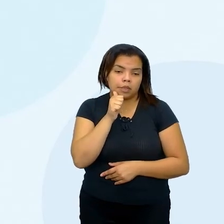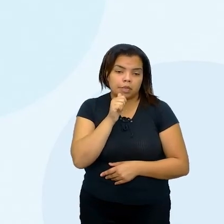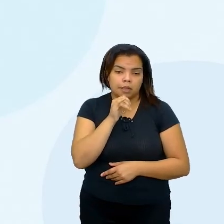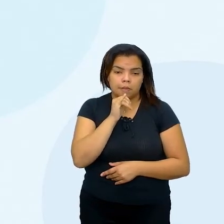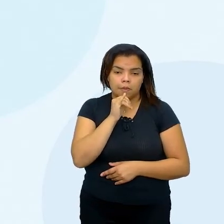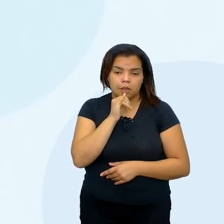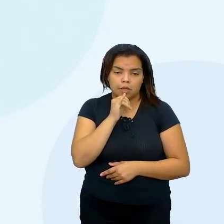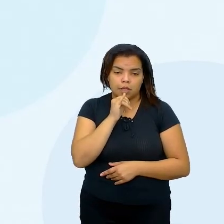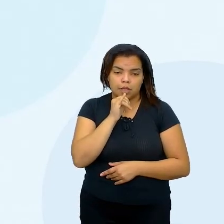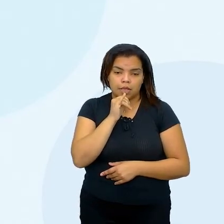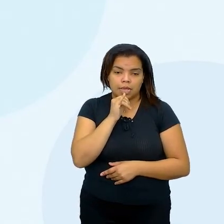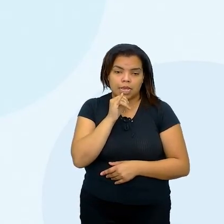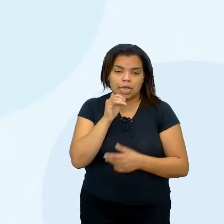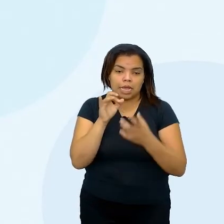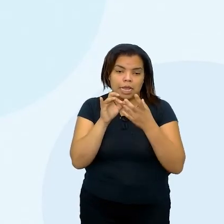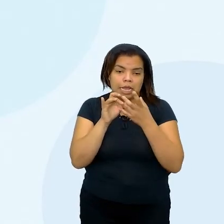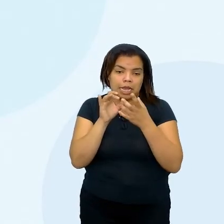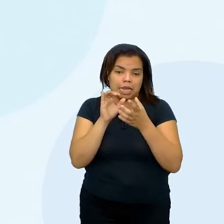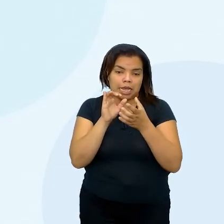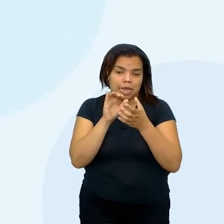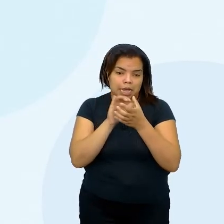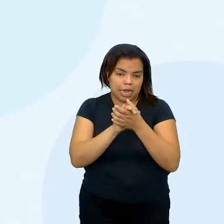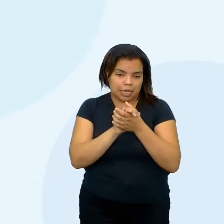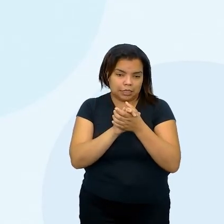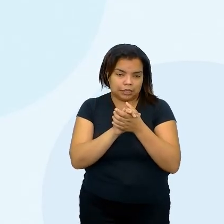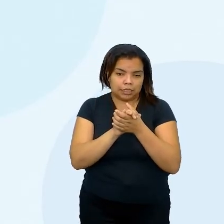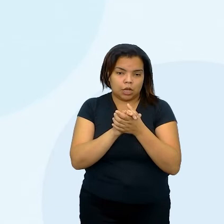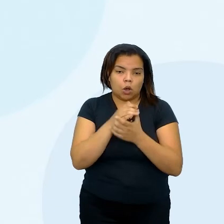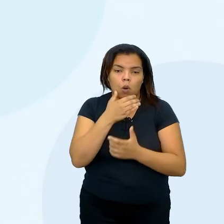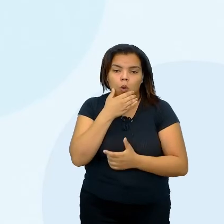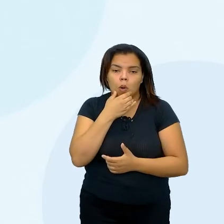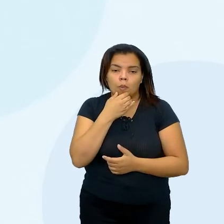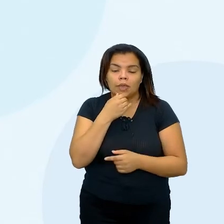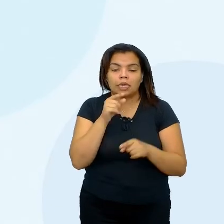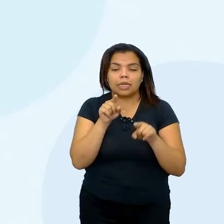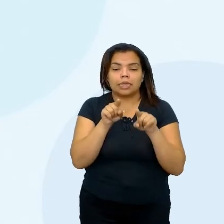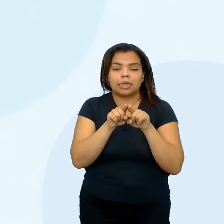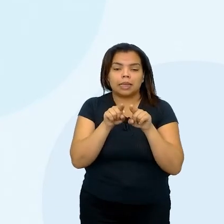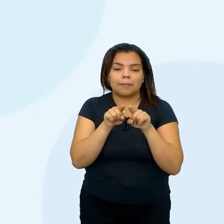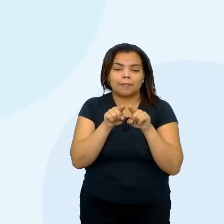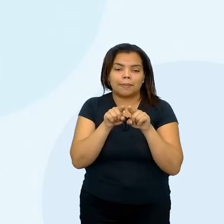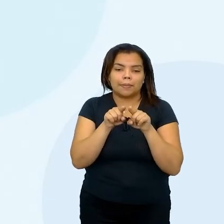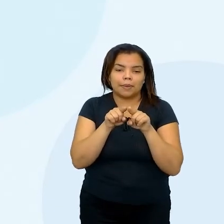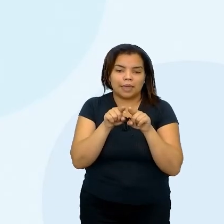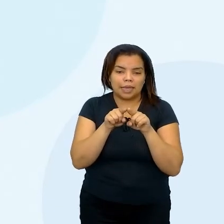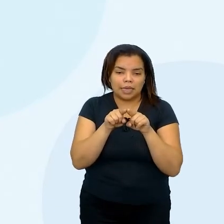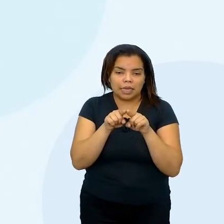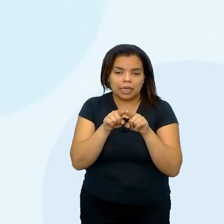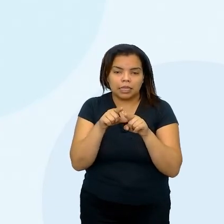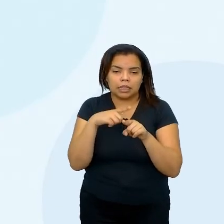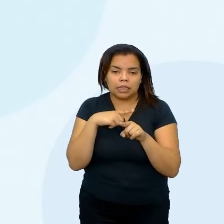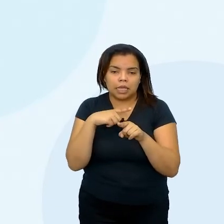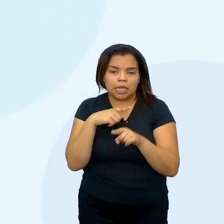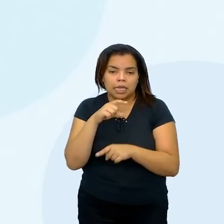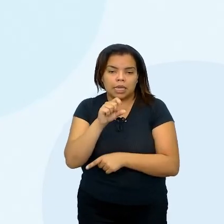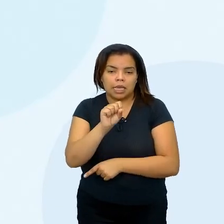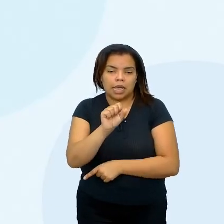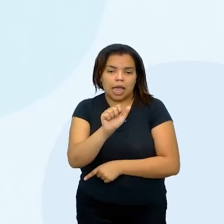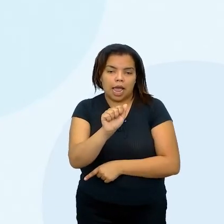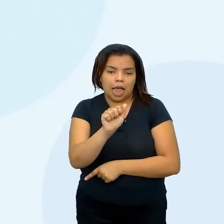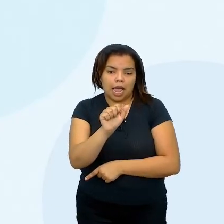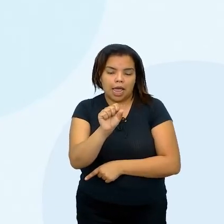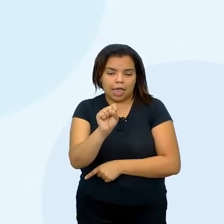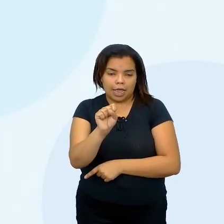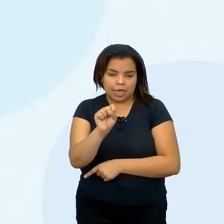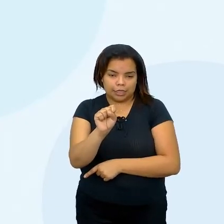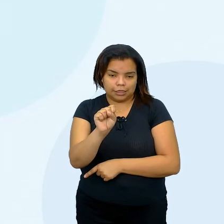casa-se com um homem que também carrega o traço da anemia, como que podem ser, então, os seus filhos? Eu posso ter indivíduos